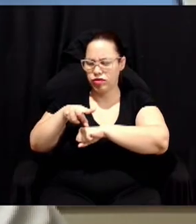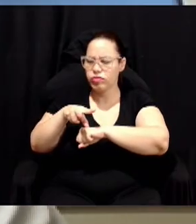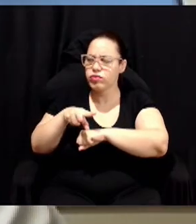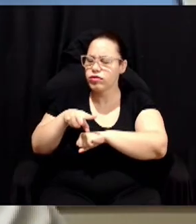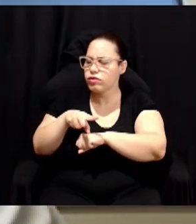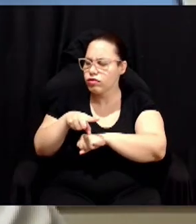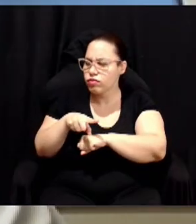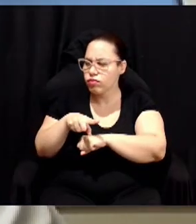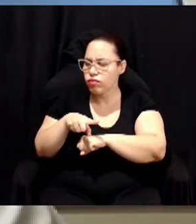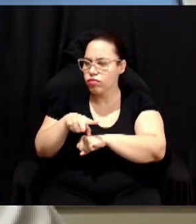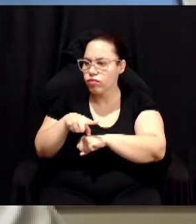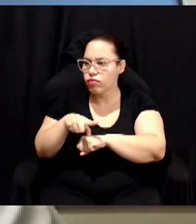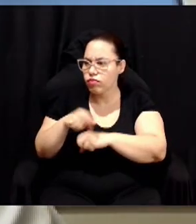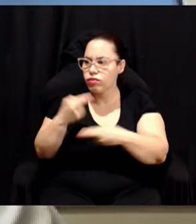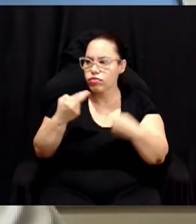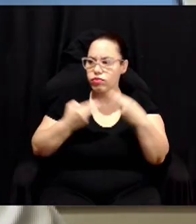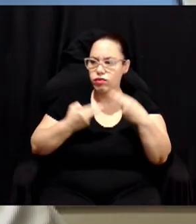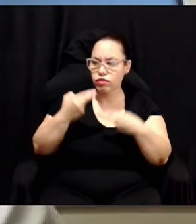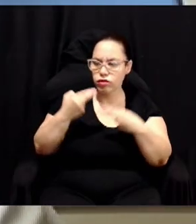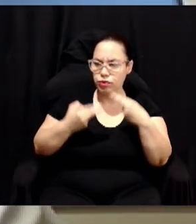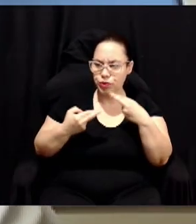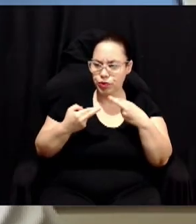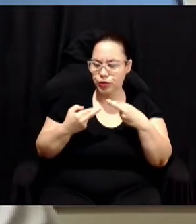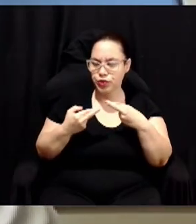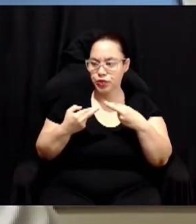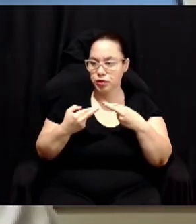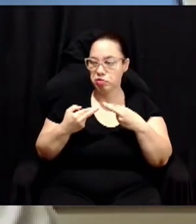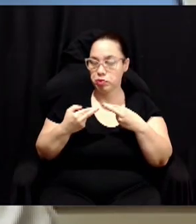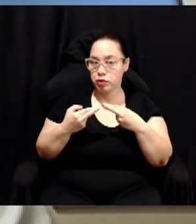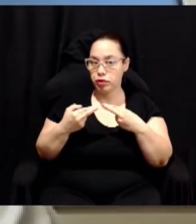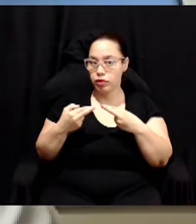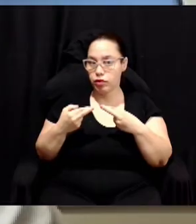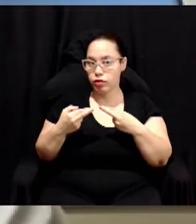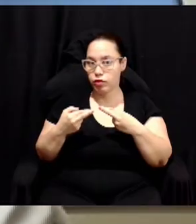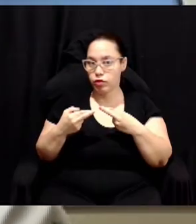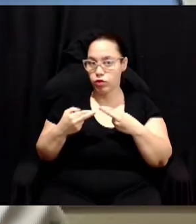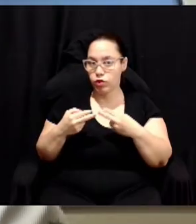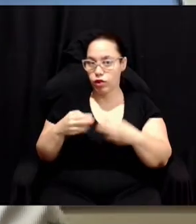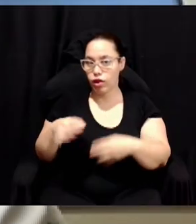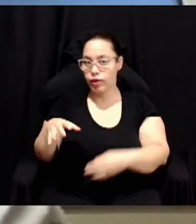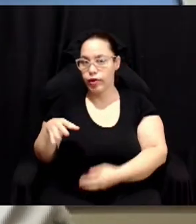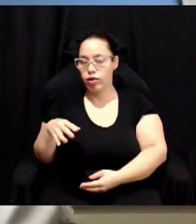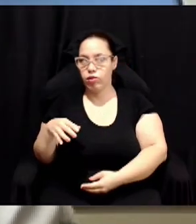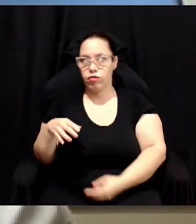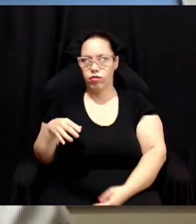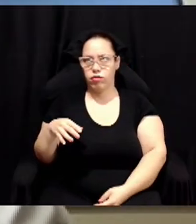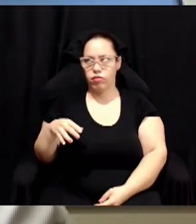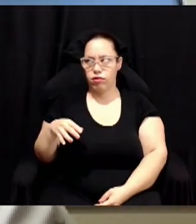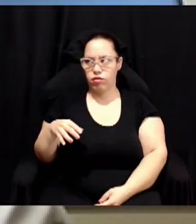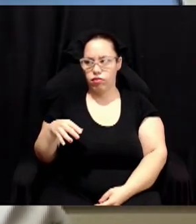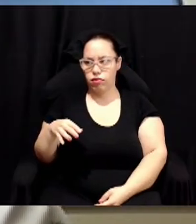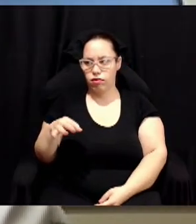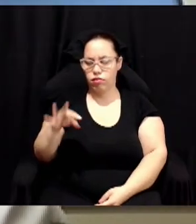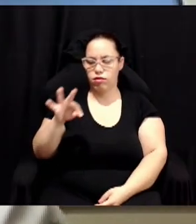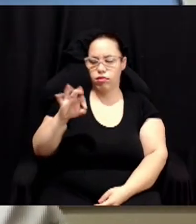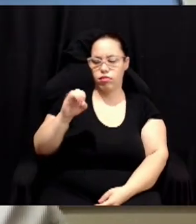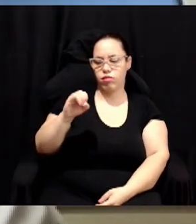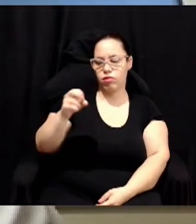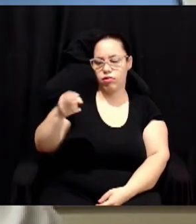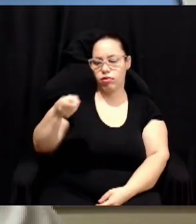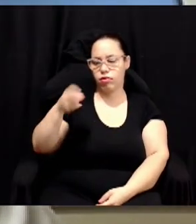algumas relações entre fatores tóxicos, fatores herdados